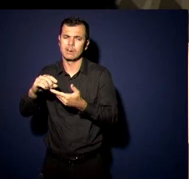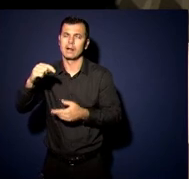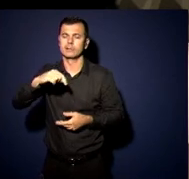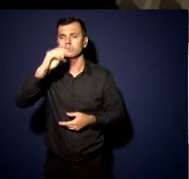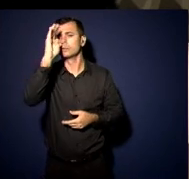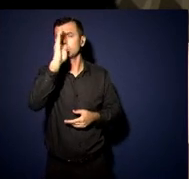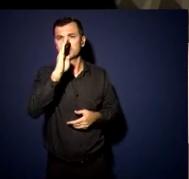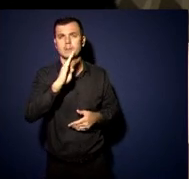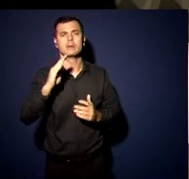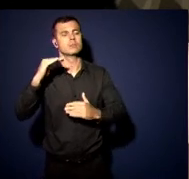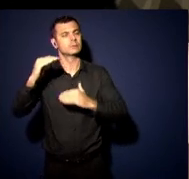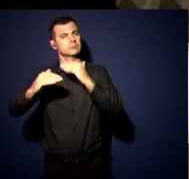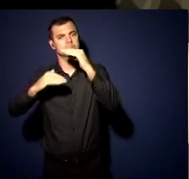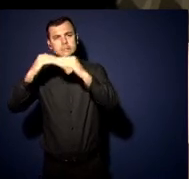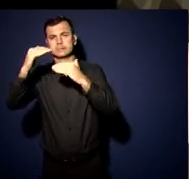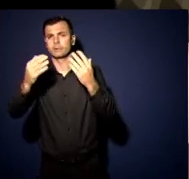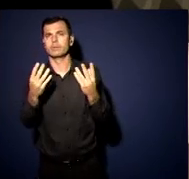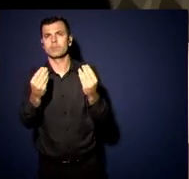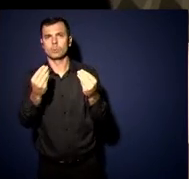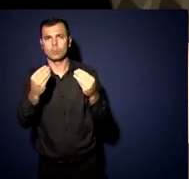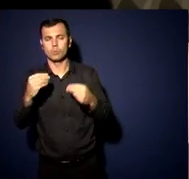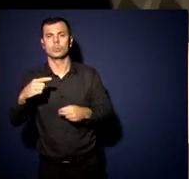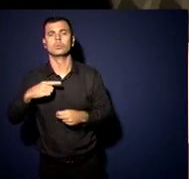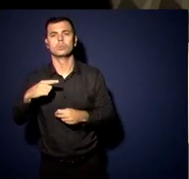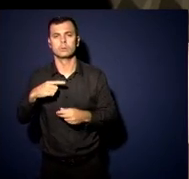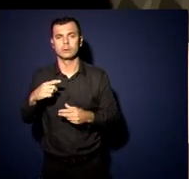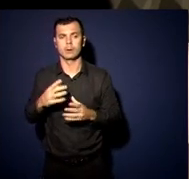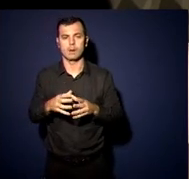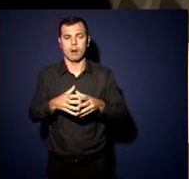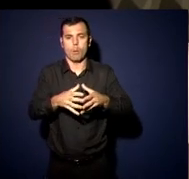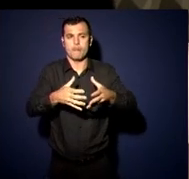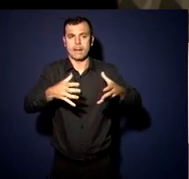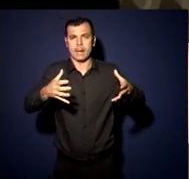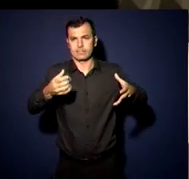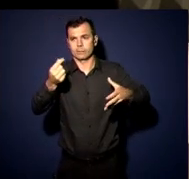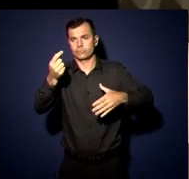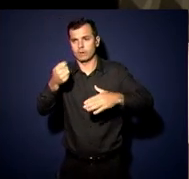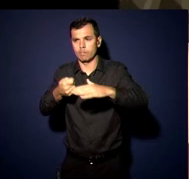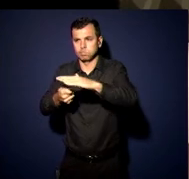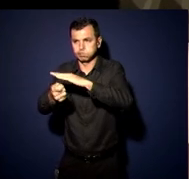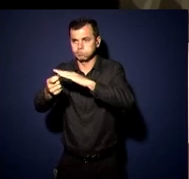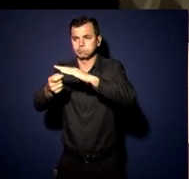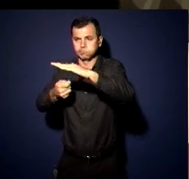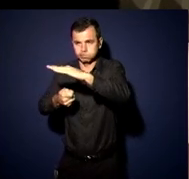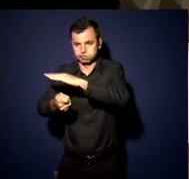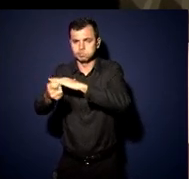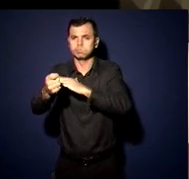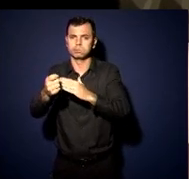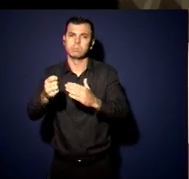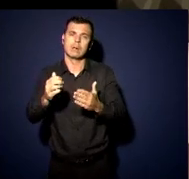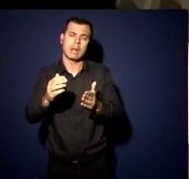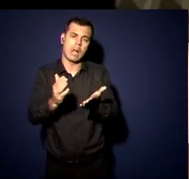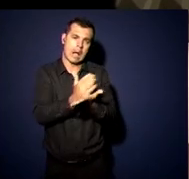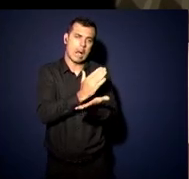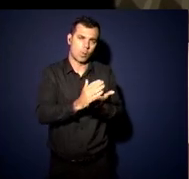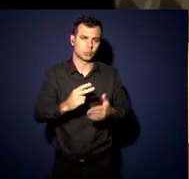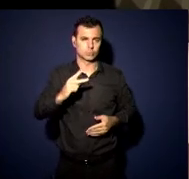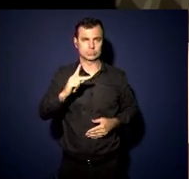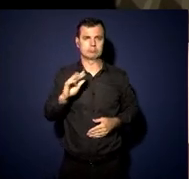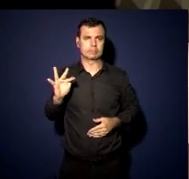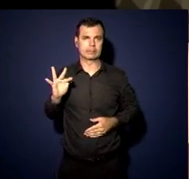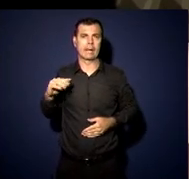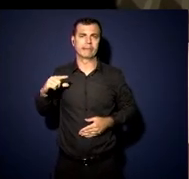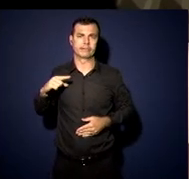nessa área por mais que você tenha um volume de investidores cada vez maior no mercado de capitais investidores mesmo pessoas físicas a gente tem